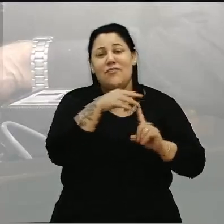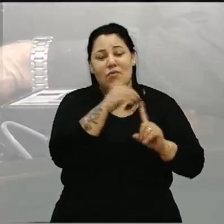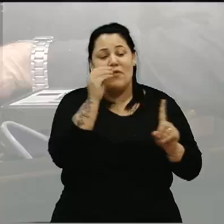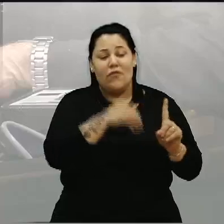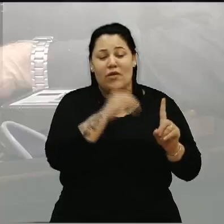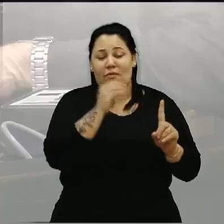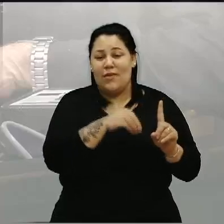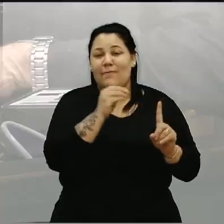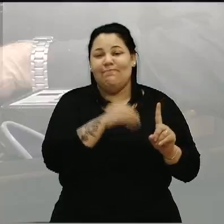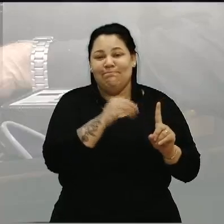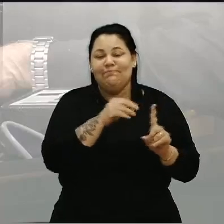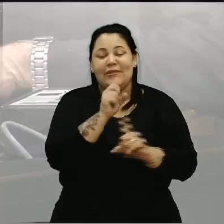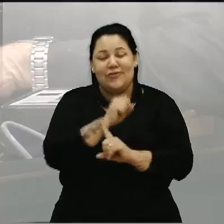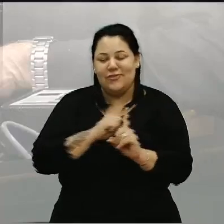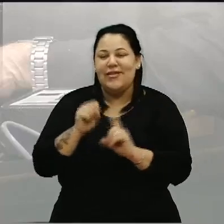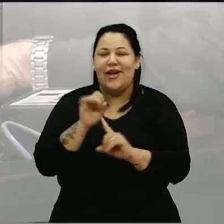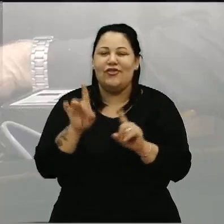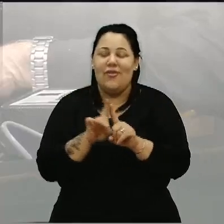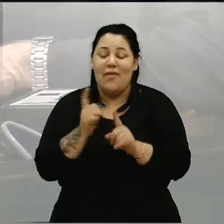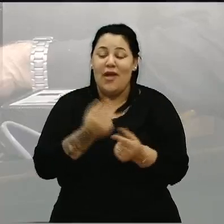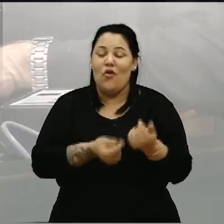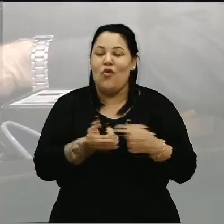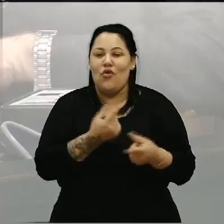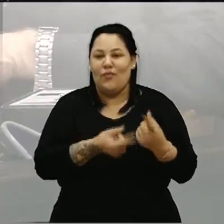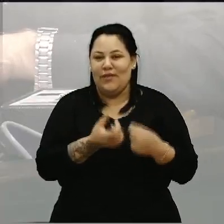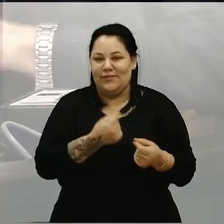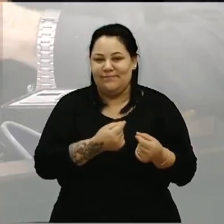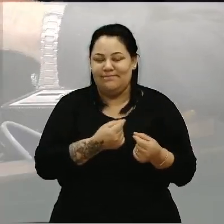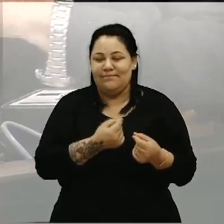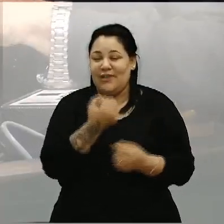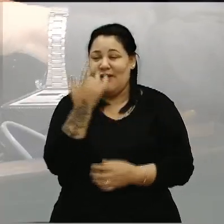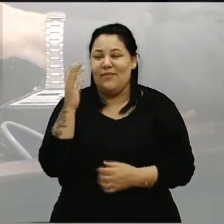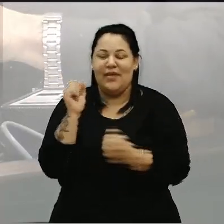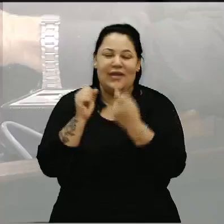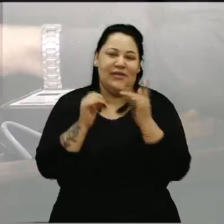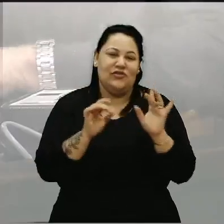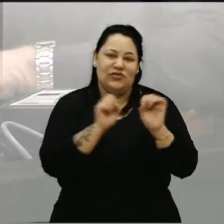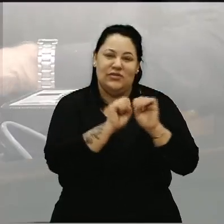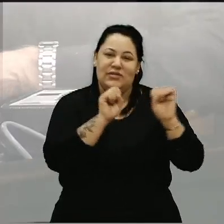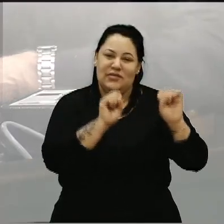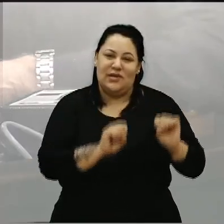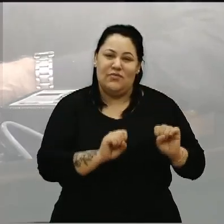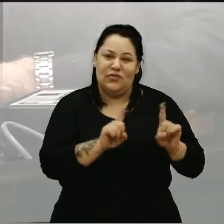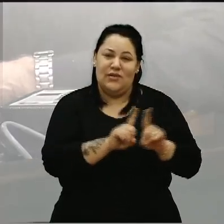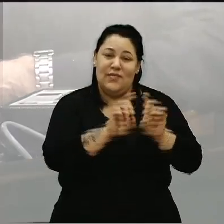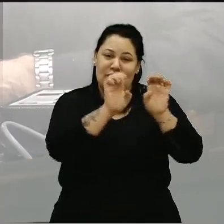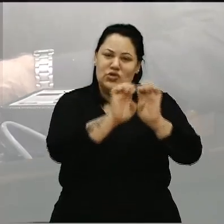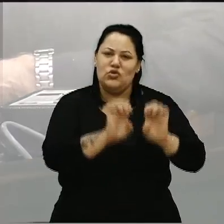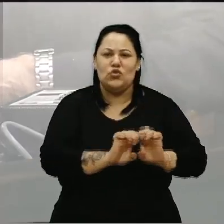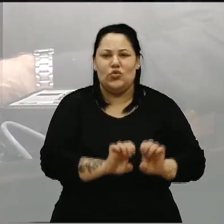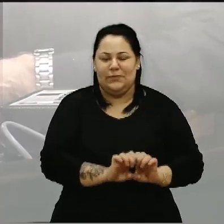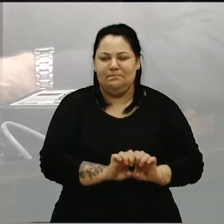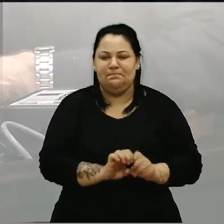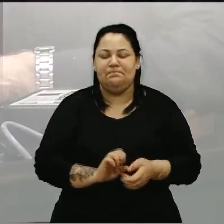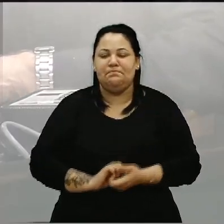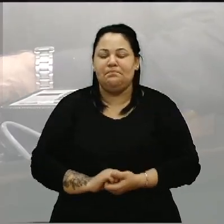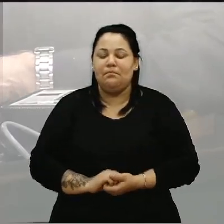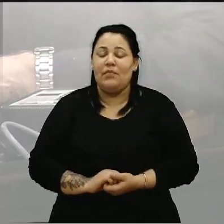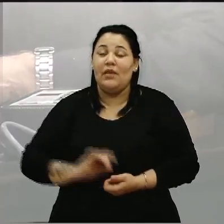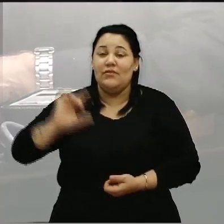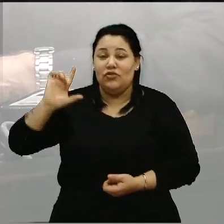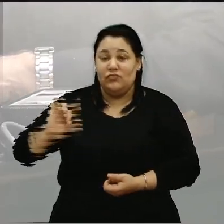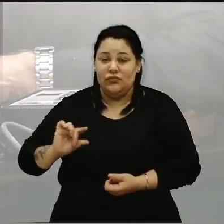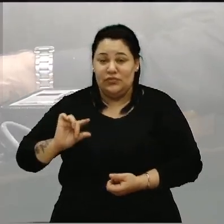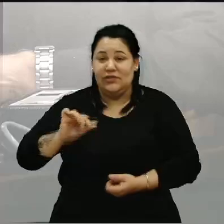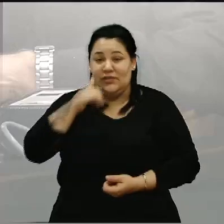de ordem social, econômica, socioambiental, sistêmica e estruturante. Para reduzir e mitigar